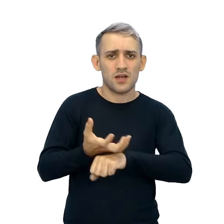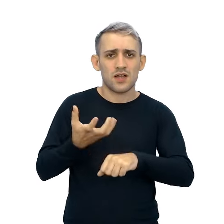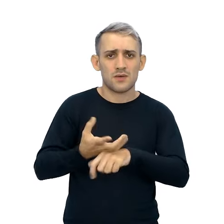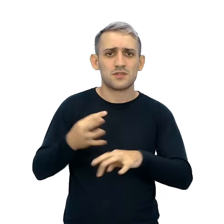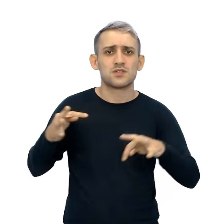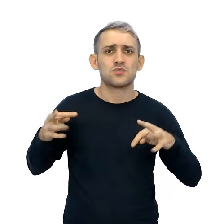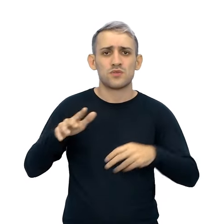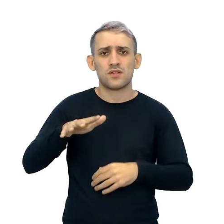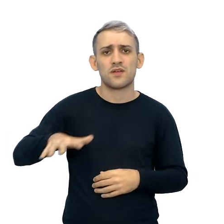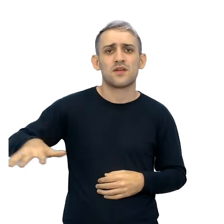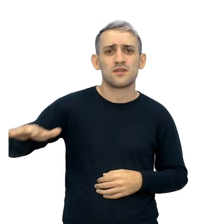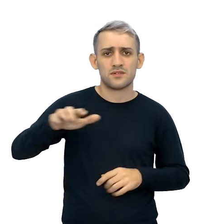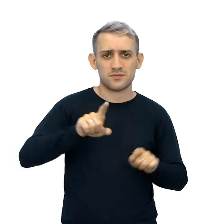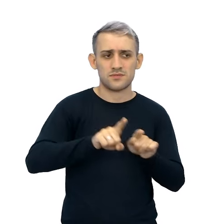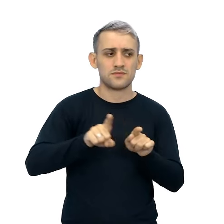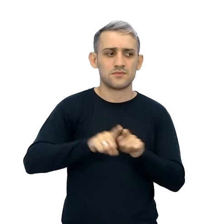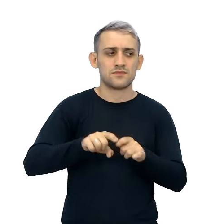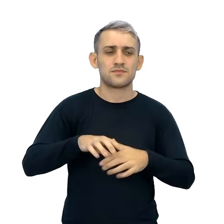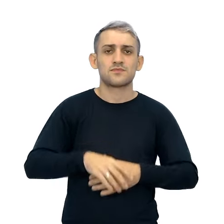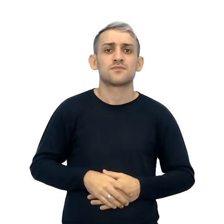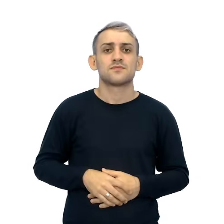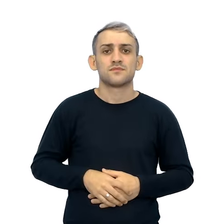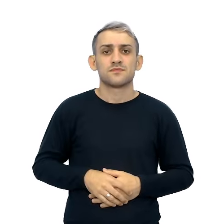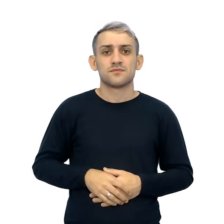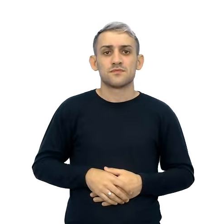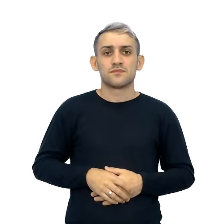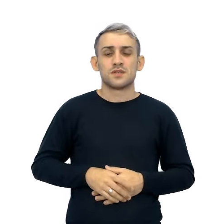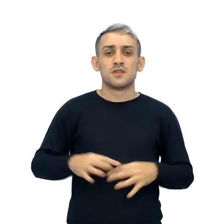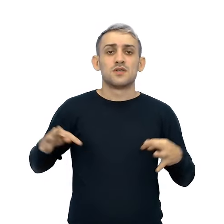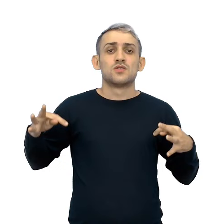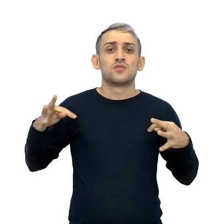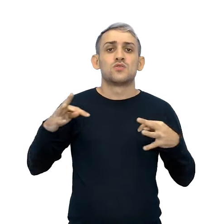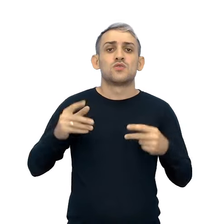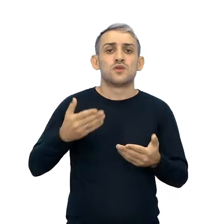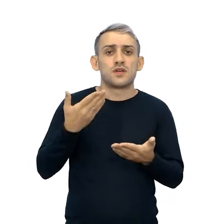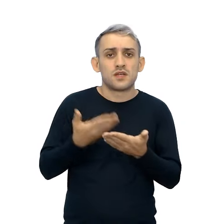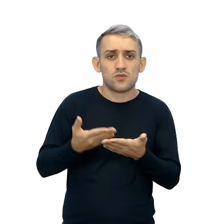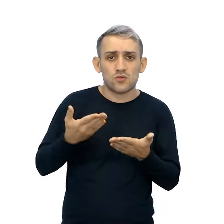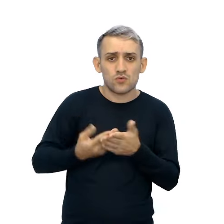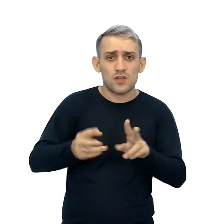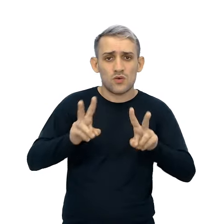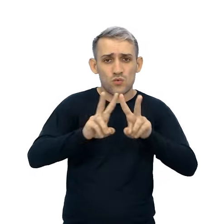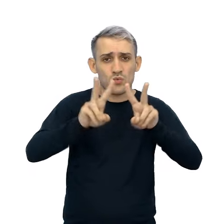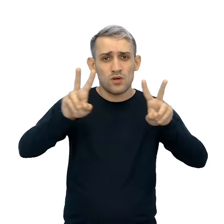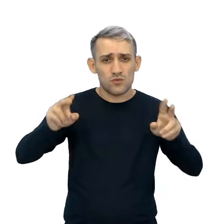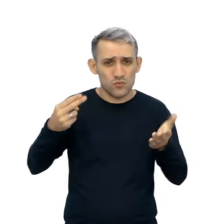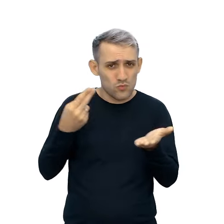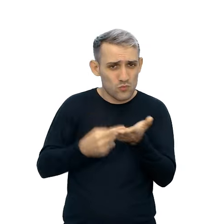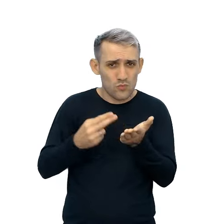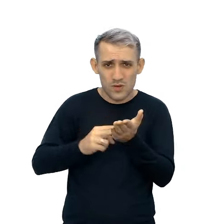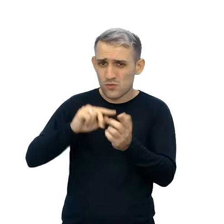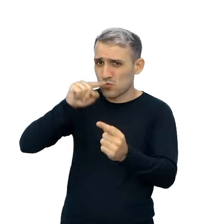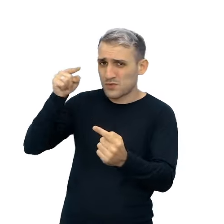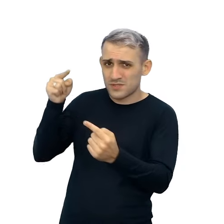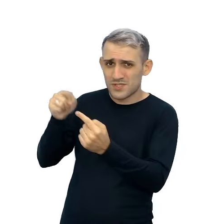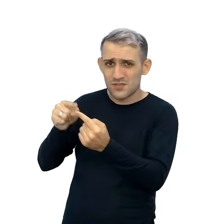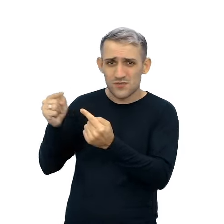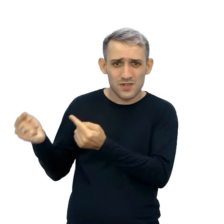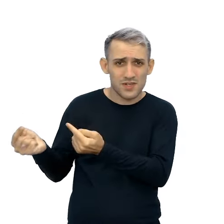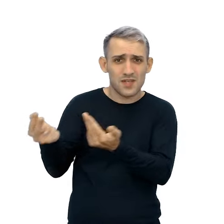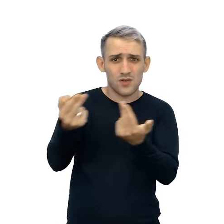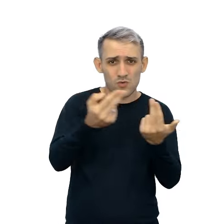todas as áreas, não é? A partir do momento em que todos trabalharmos no mesmo, em prol de um mesmo objetivo, que é